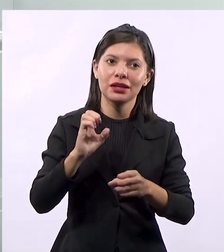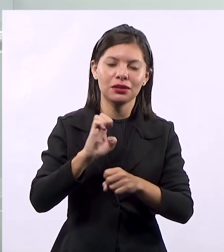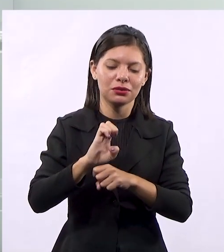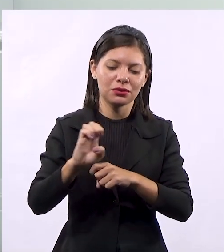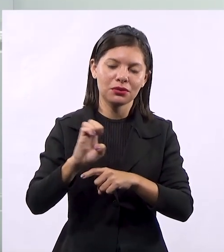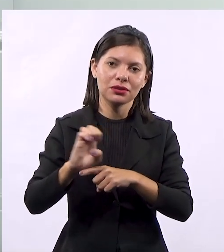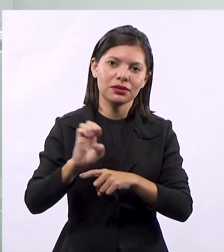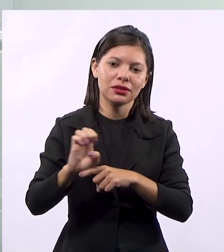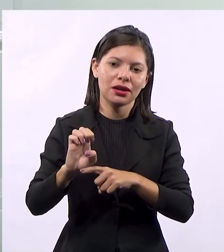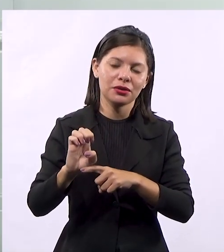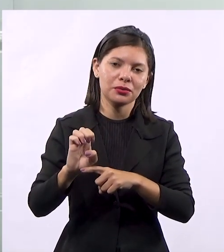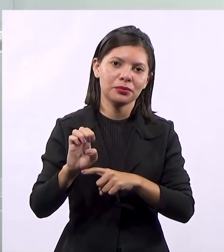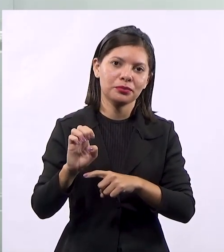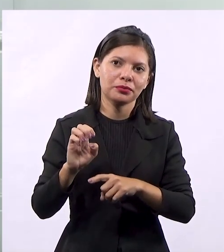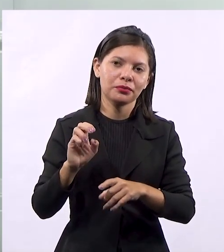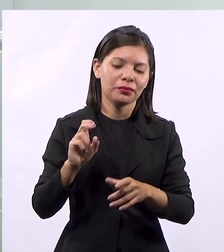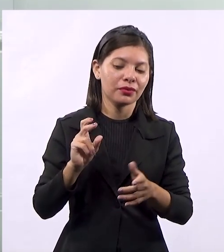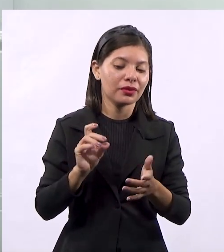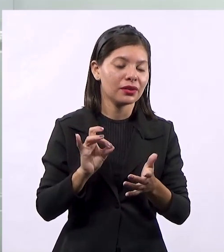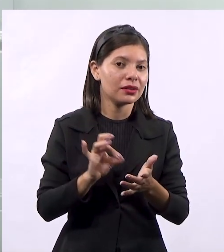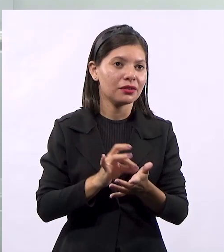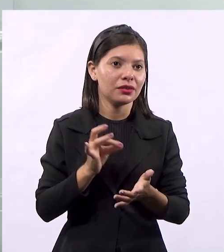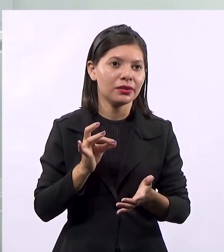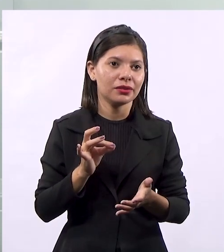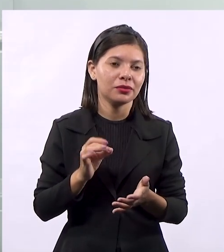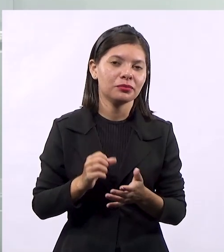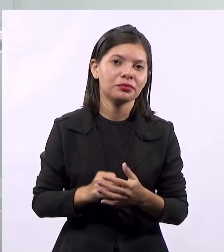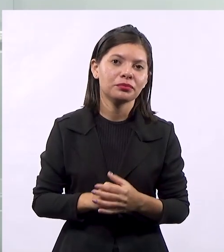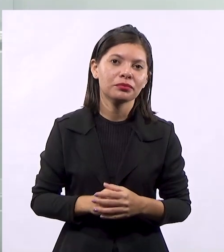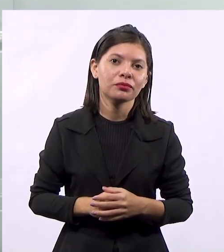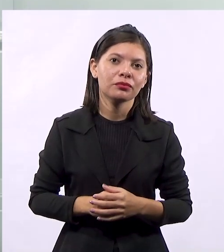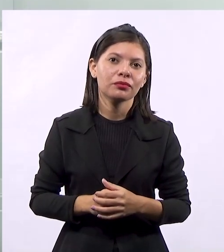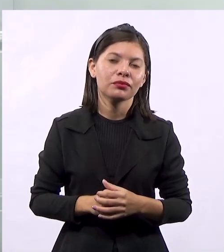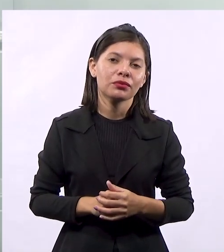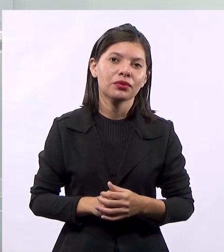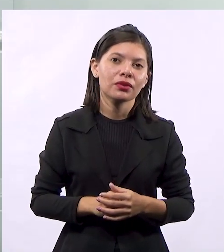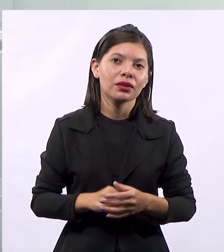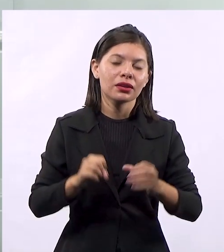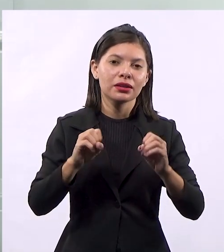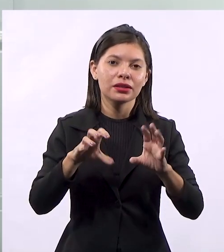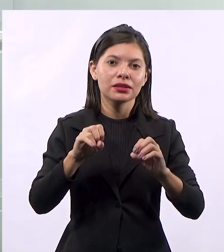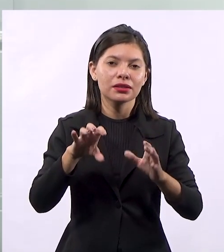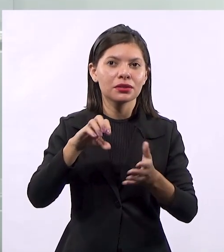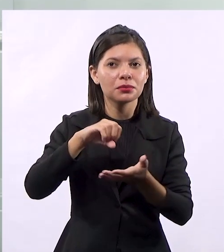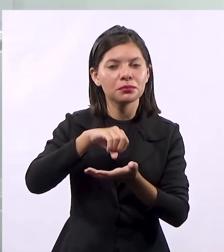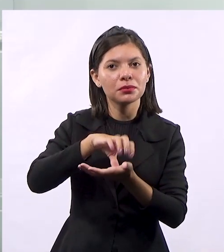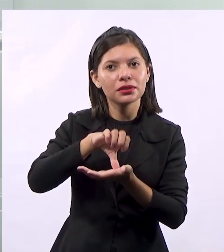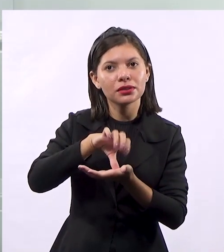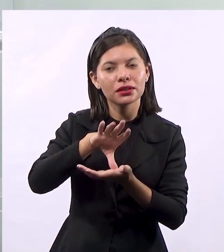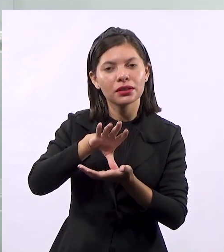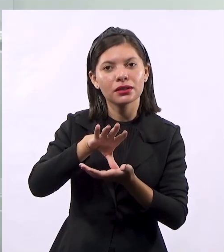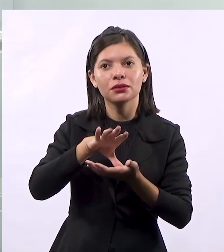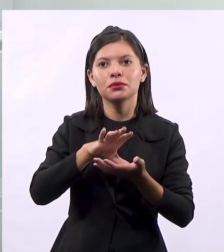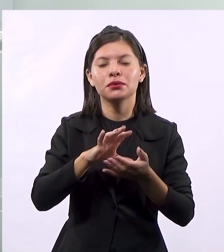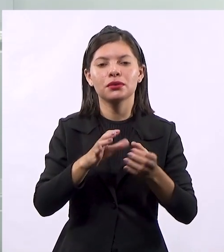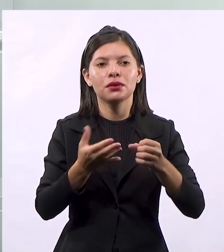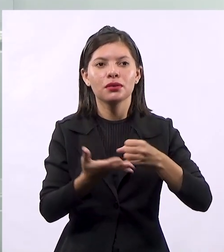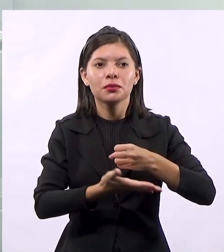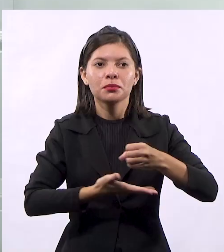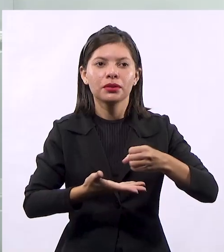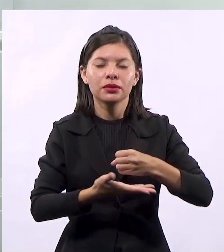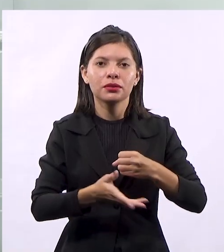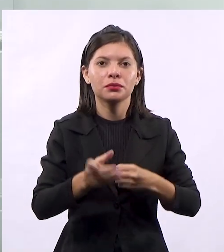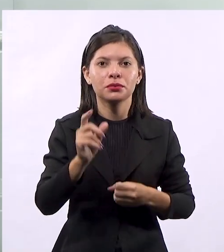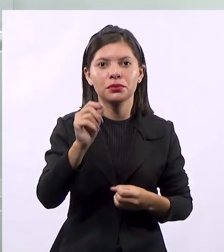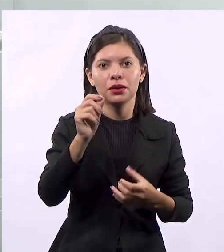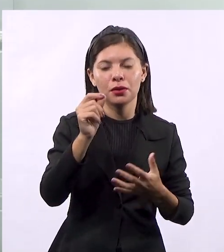perceber daí a importância que a educação tem, ou refletir sobre a importância que ela tem no nosso estado, não é verdade? Mas